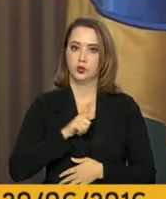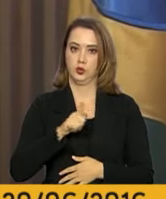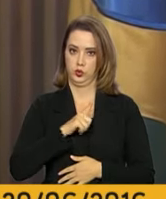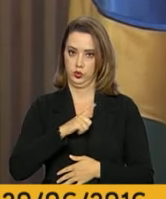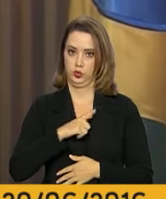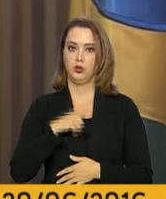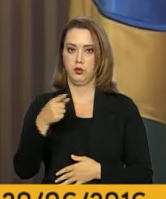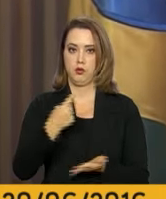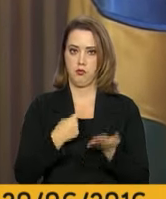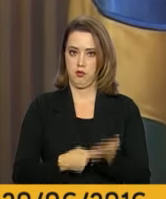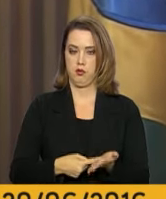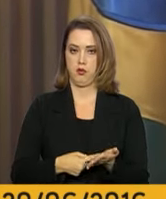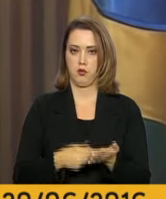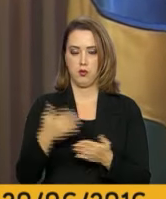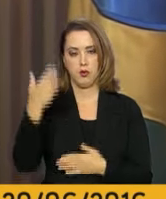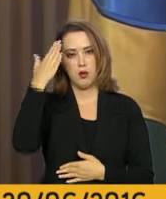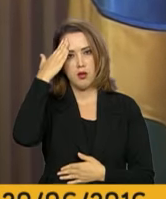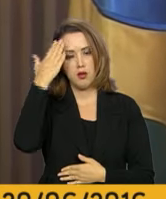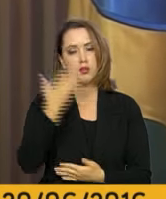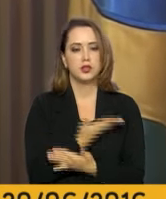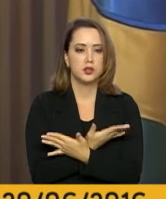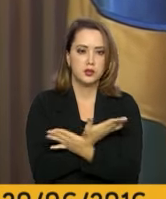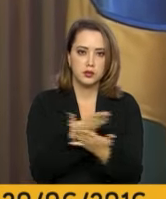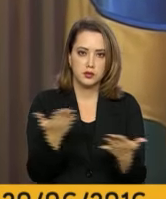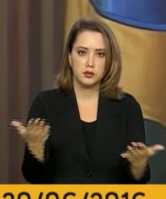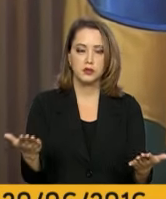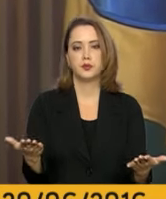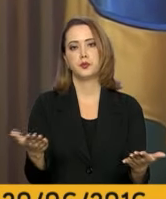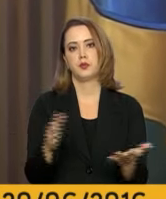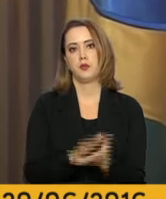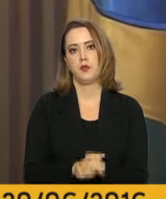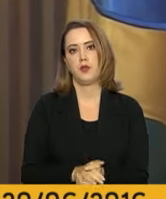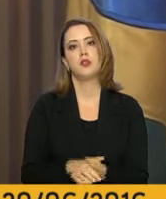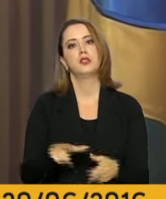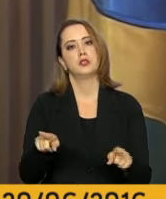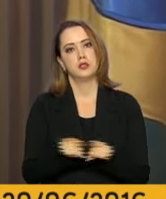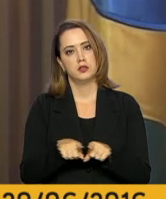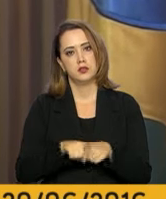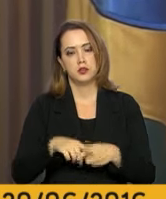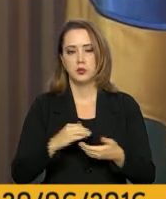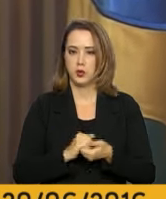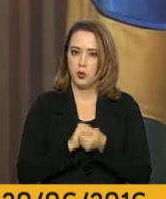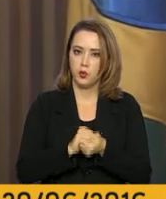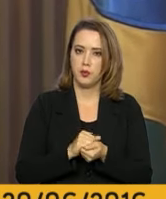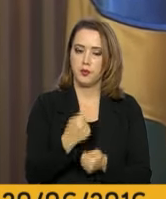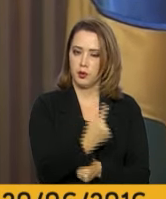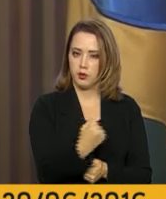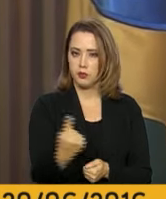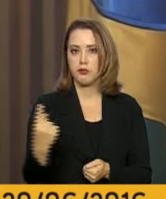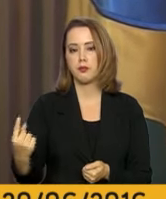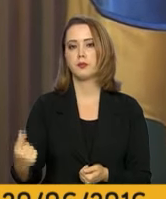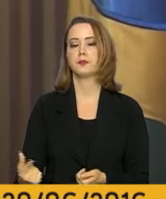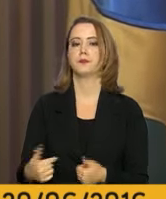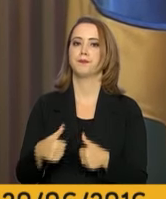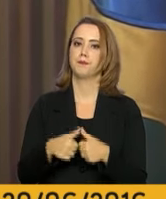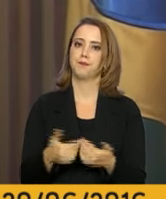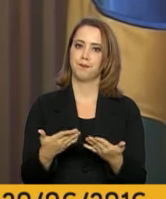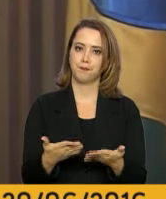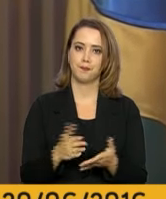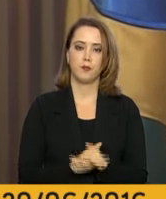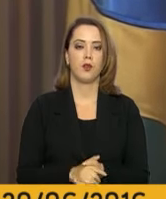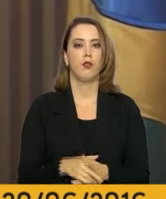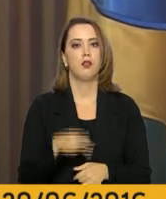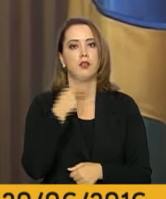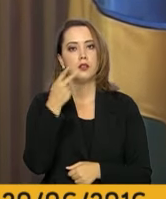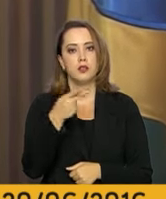eh agradecer a presença dos Senhores quero até se me permitem cumprimentá-los um a um pessoalmente e